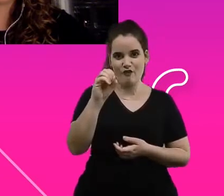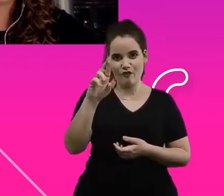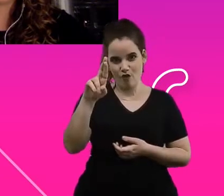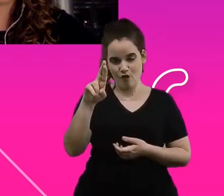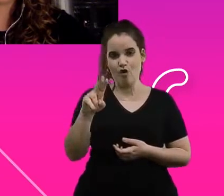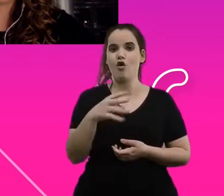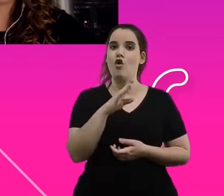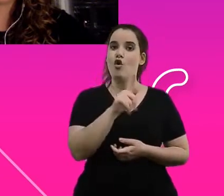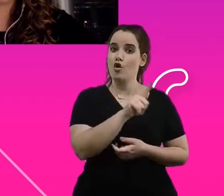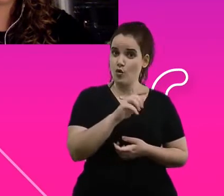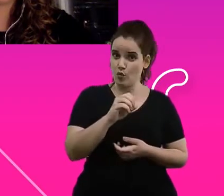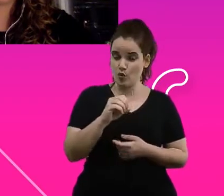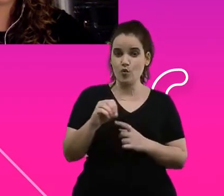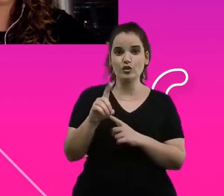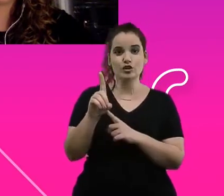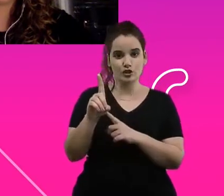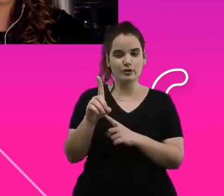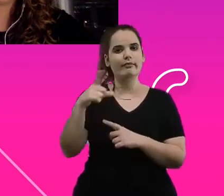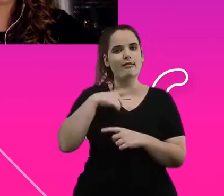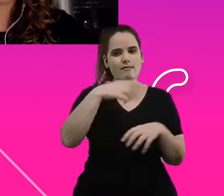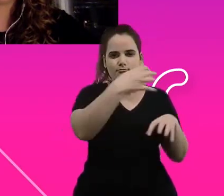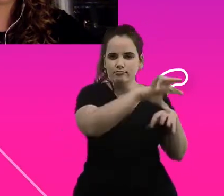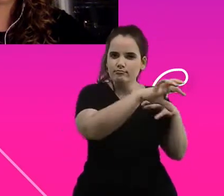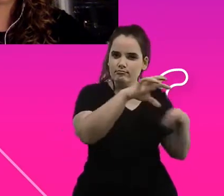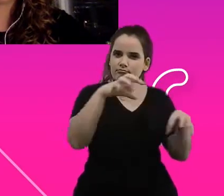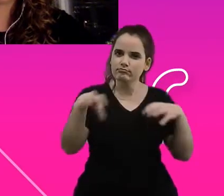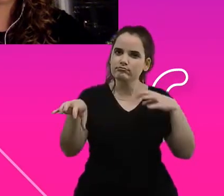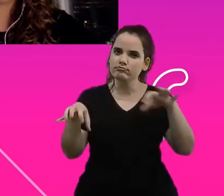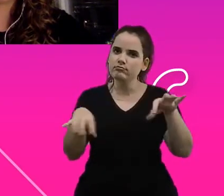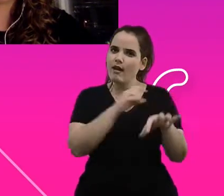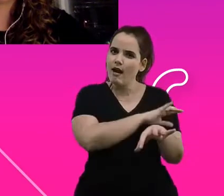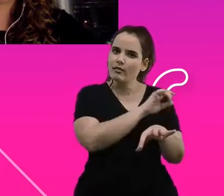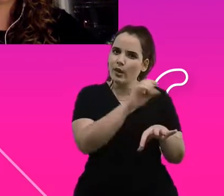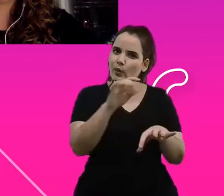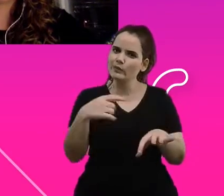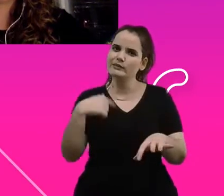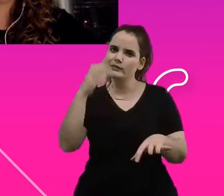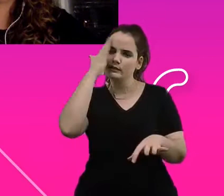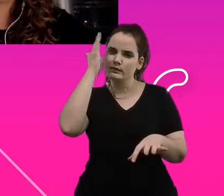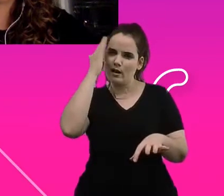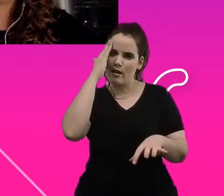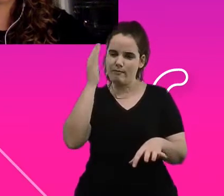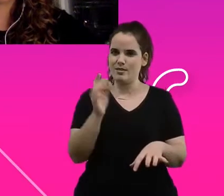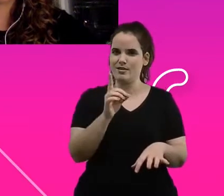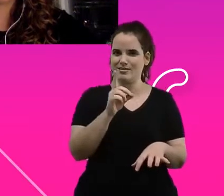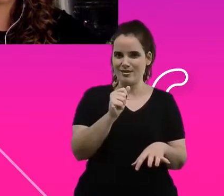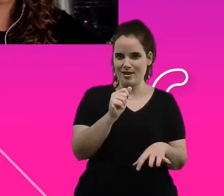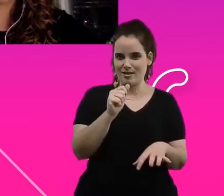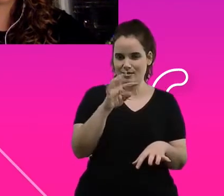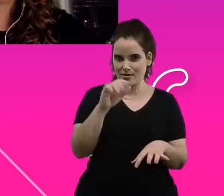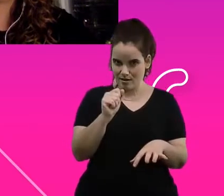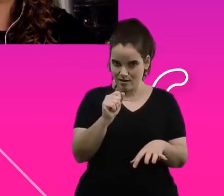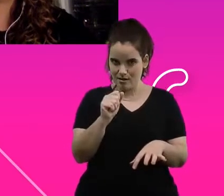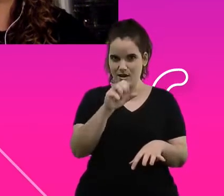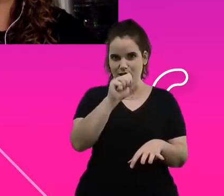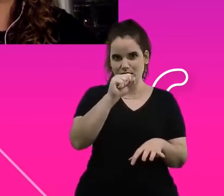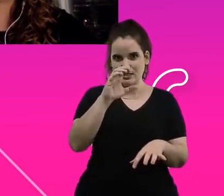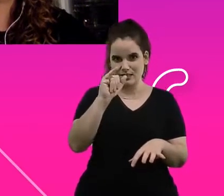ter vários organismos que tinham expertise em data science, outros que recolhiam dados que